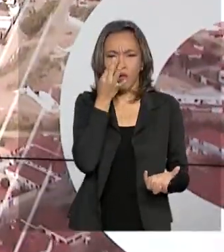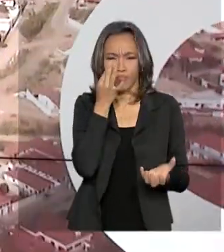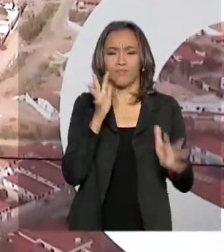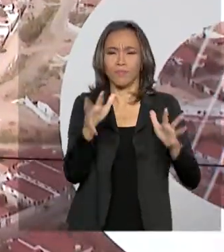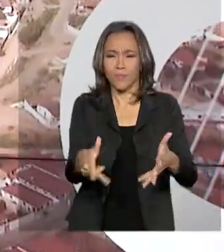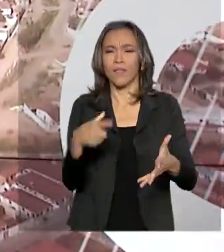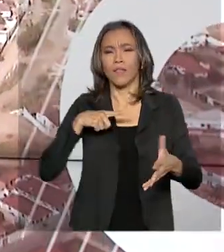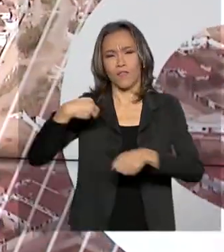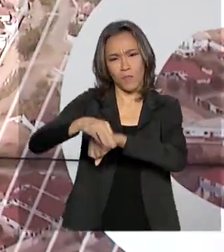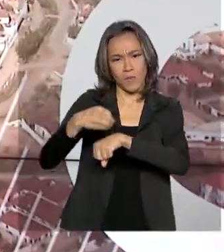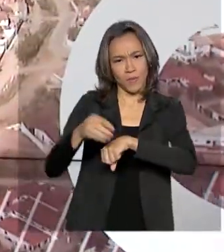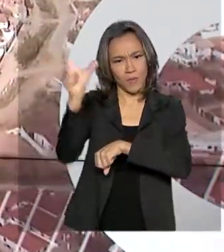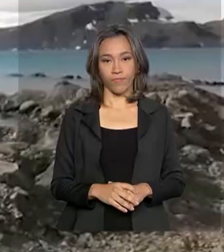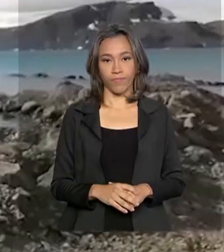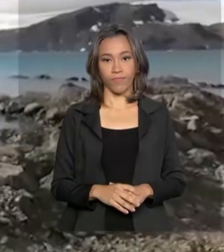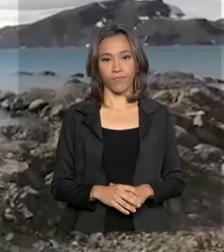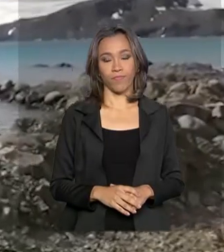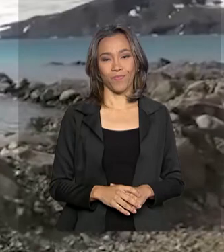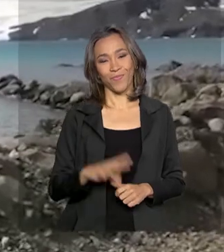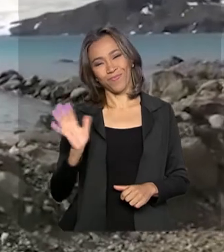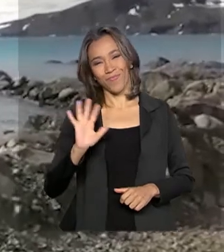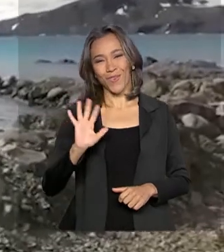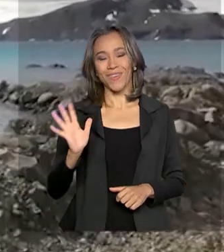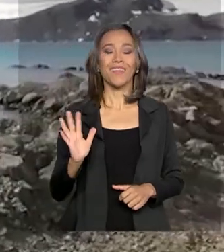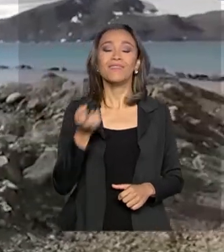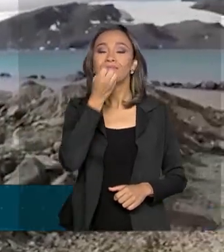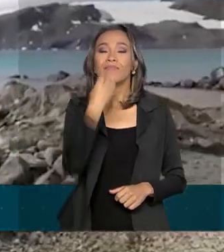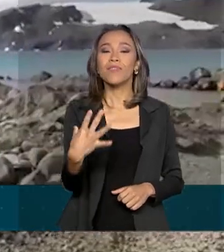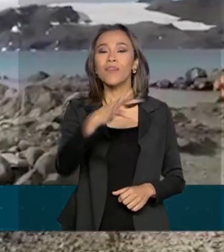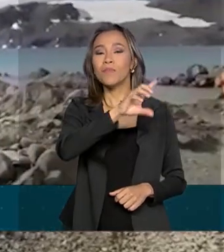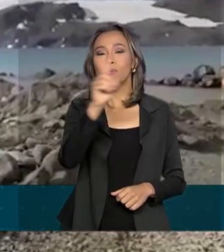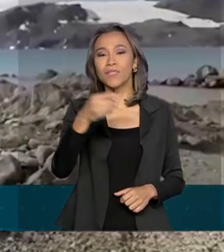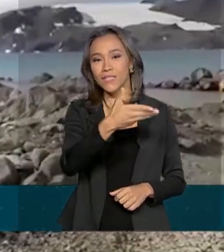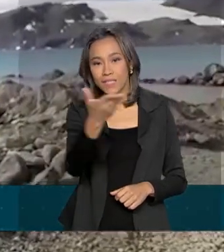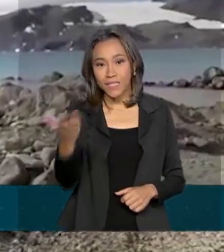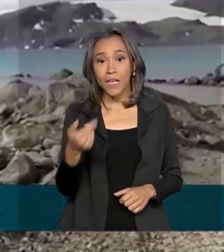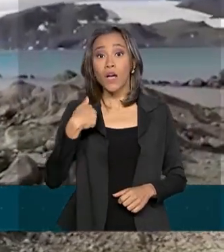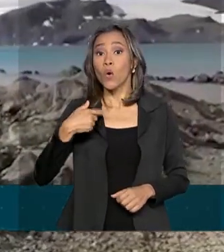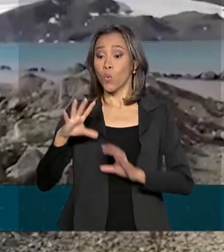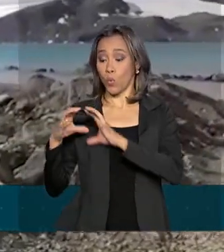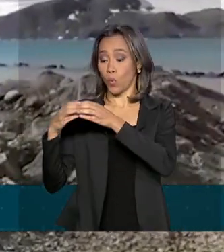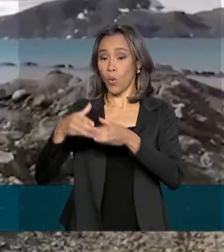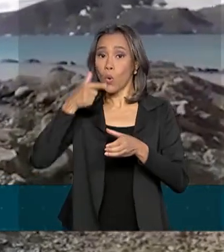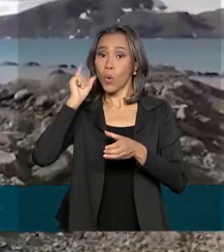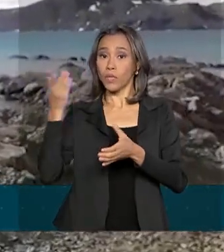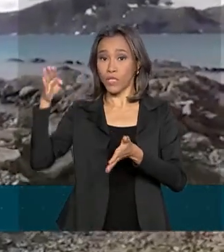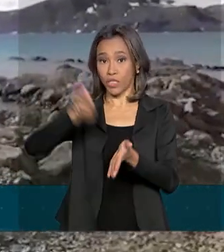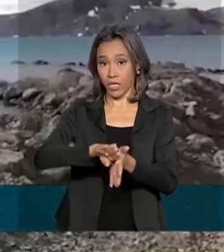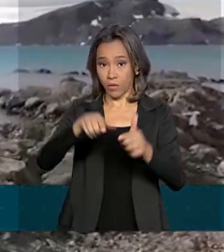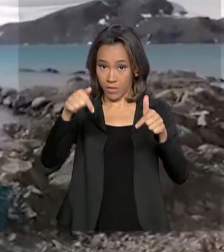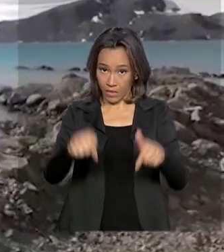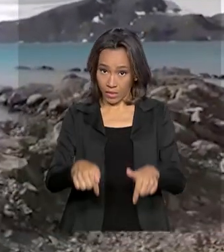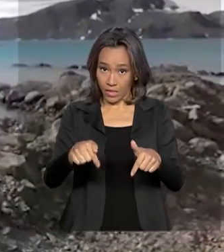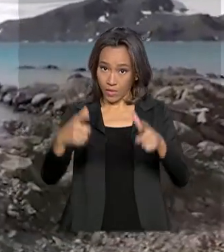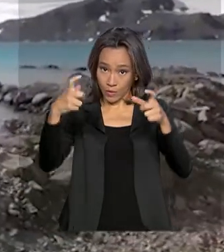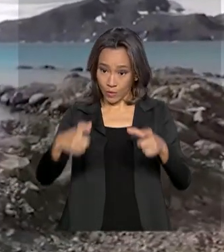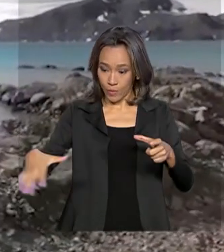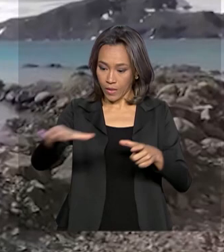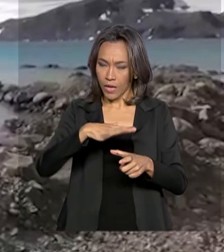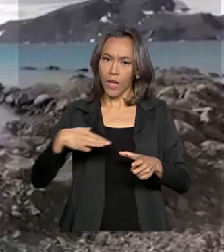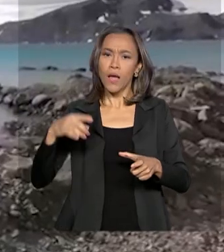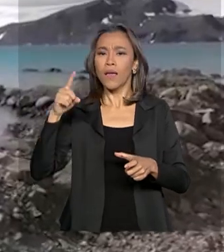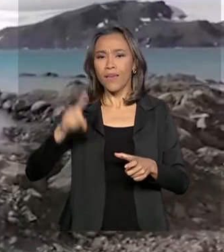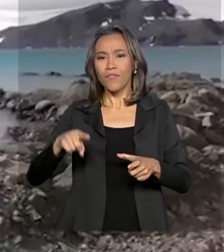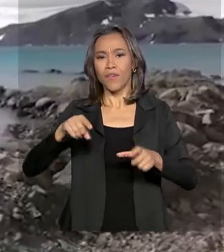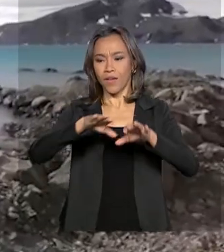Almeida tem as informações. Olá, Renata, bom dia. A equipe da TV Brasil chegou ontem aqui na ilha de Rei Jorge, na Antártica, onde fica a